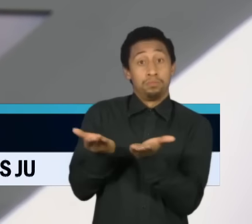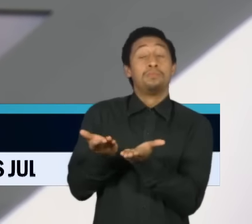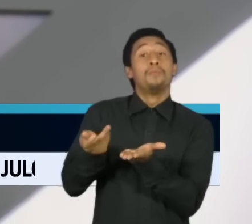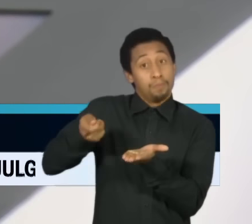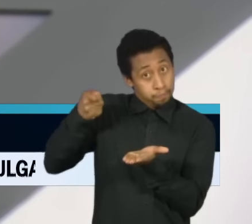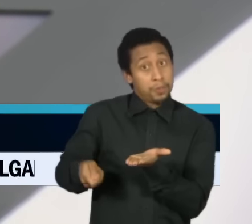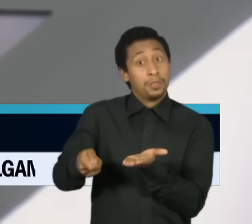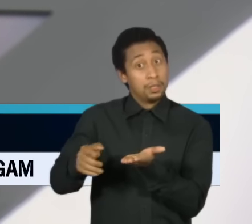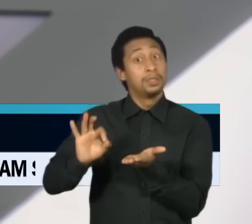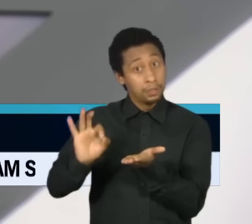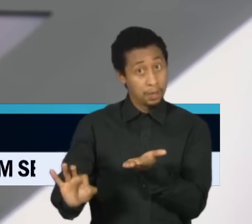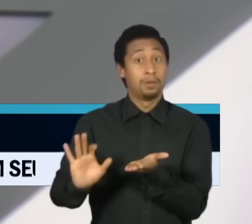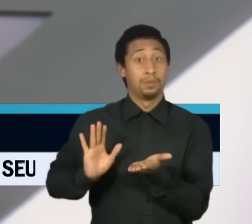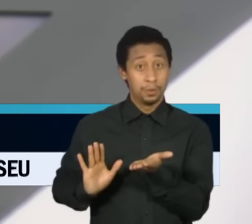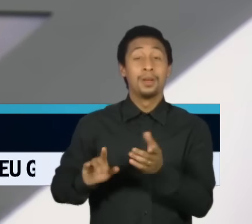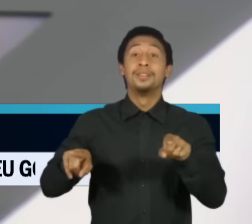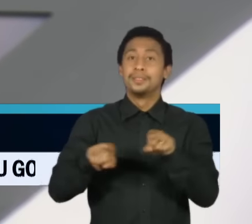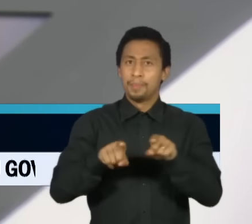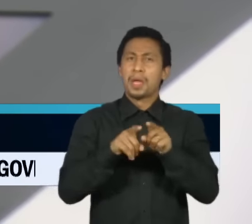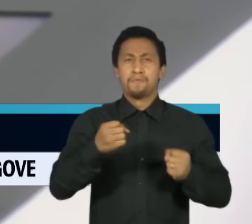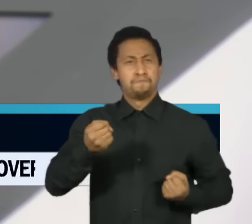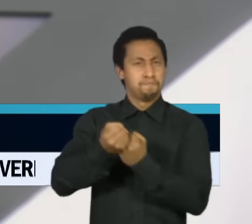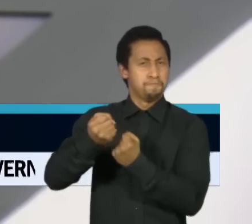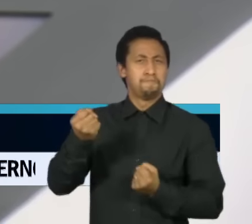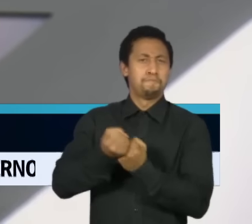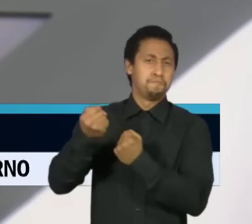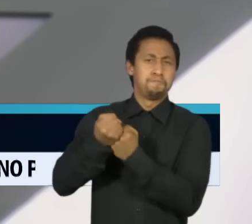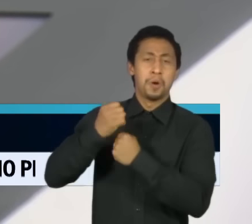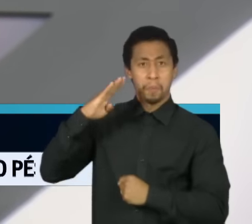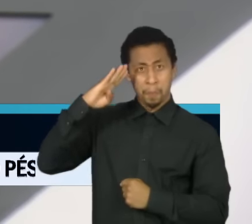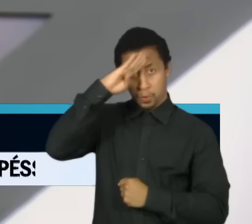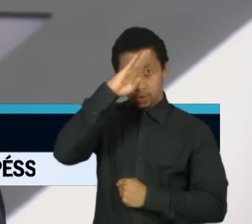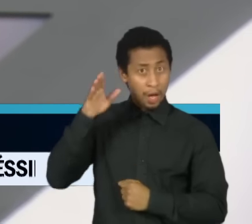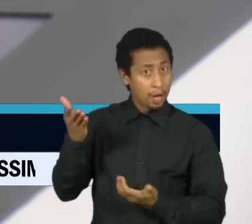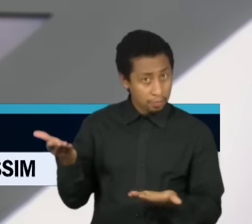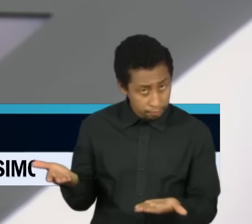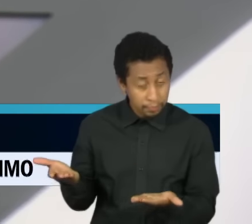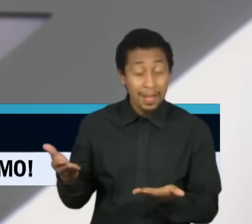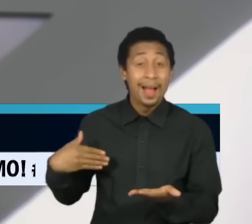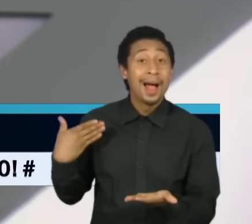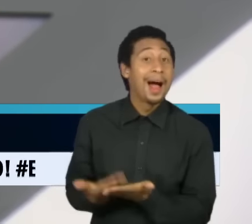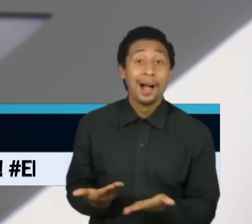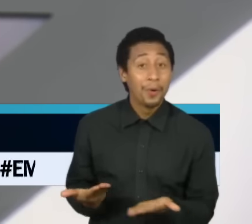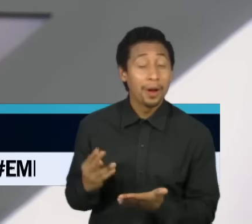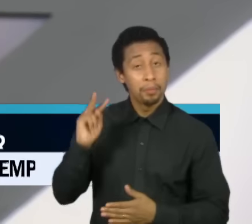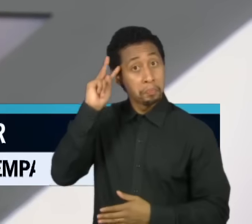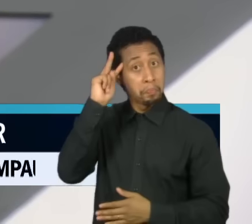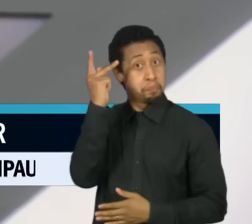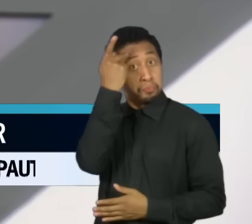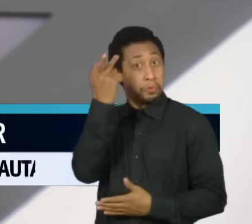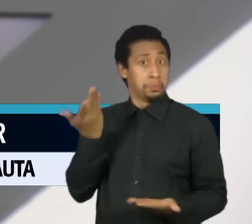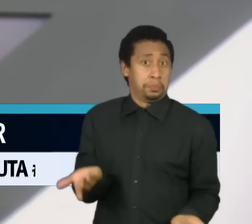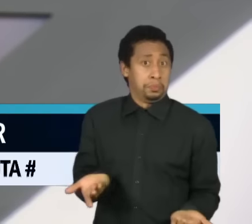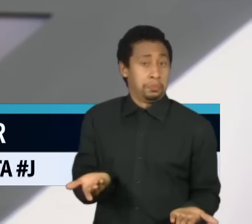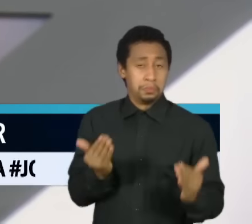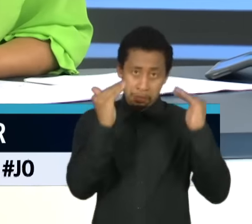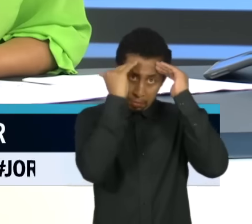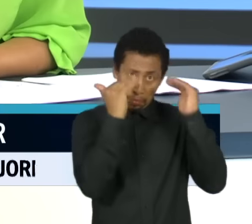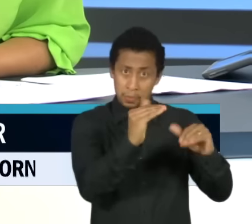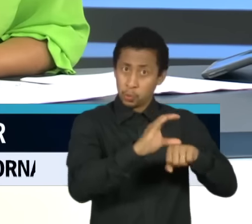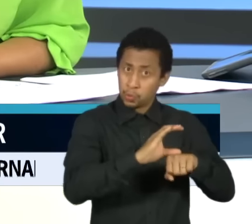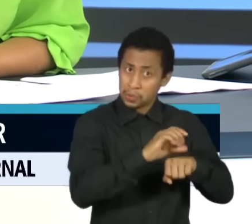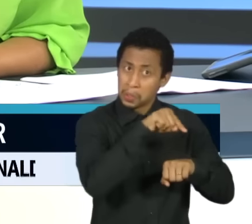ele foi terrivelmente Bolsonaro, né? E agora ele mudou de lado, agora ele atravessou o balcão. Então, se ele for fiel naquilo